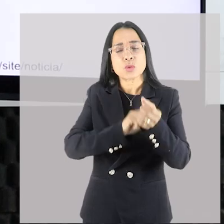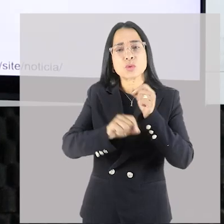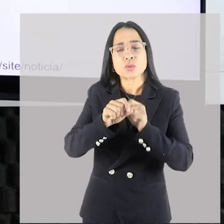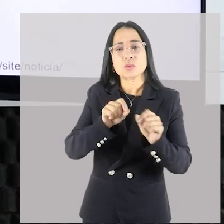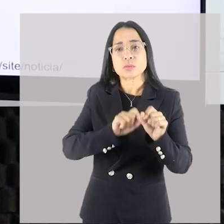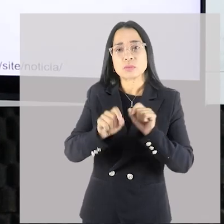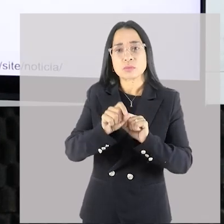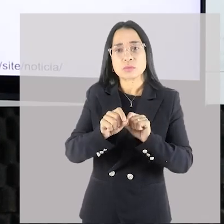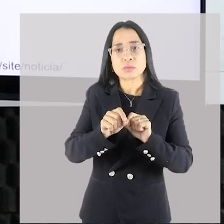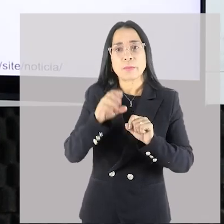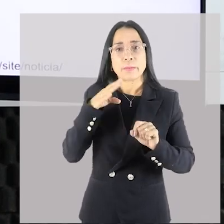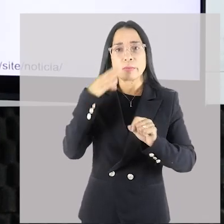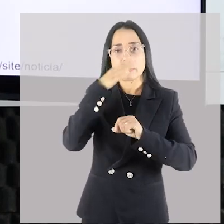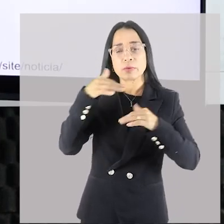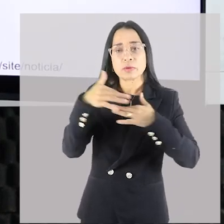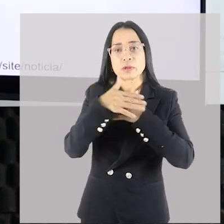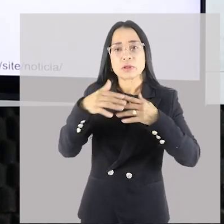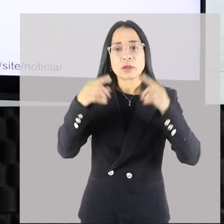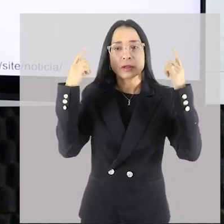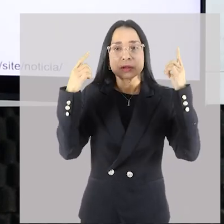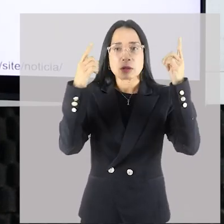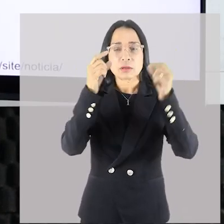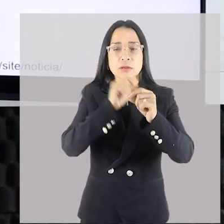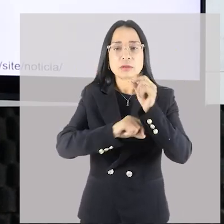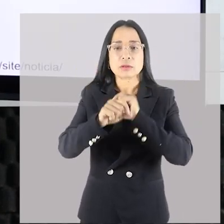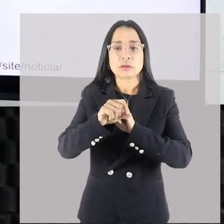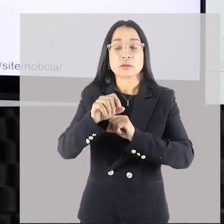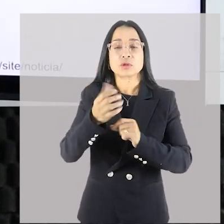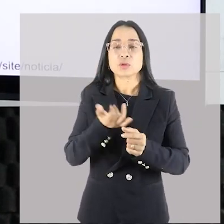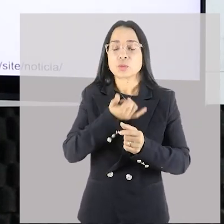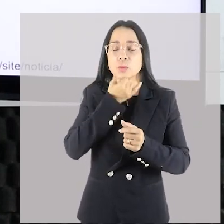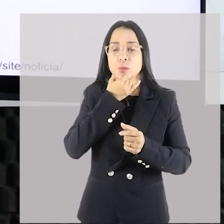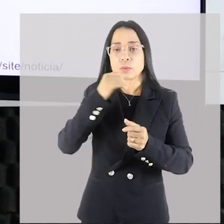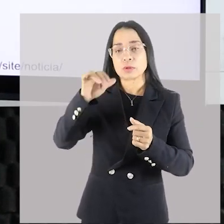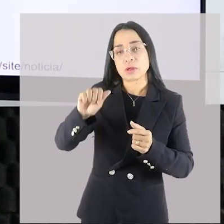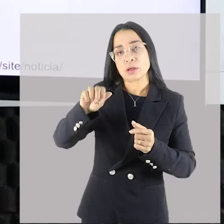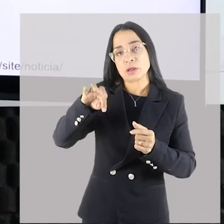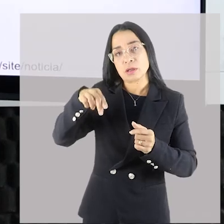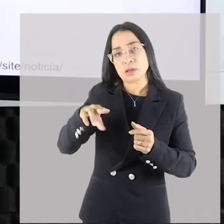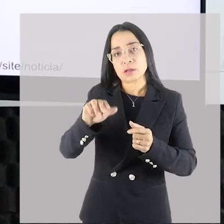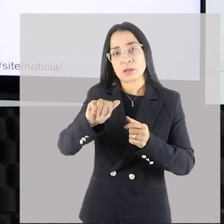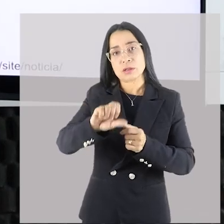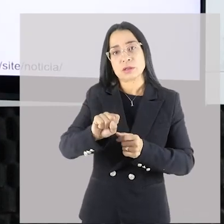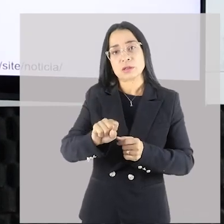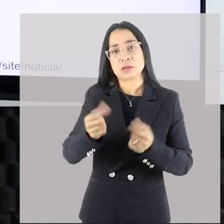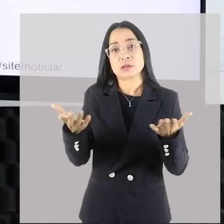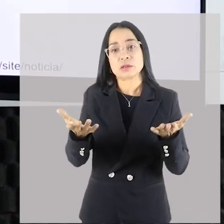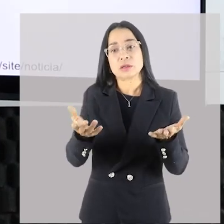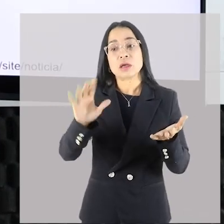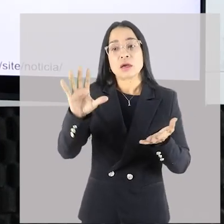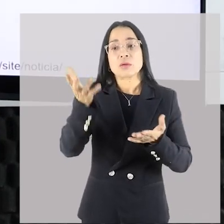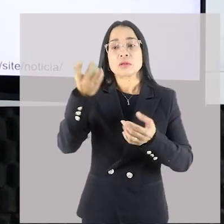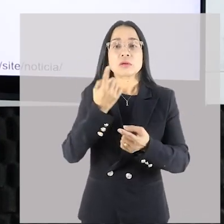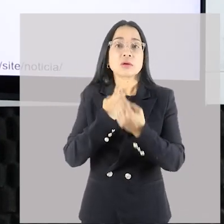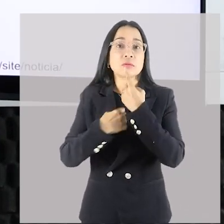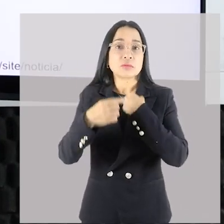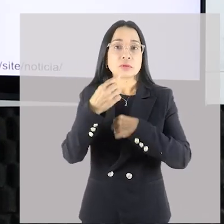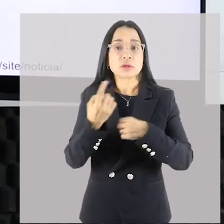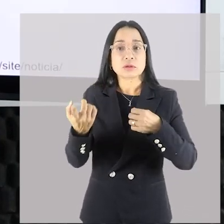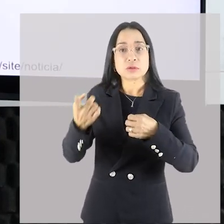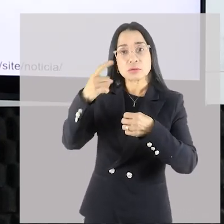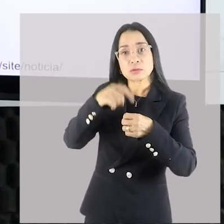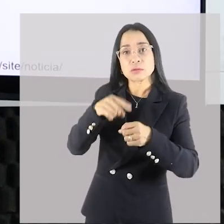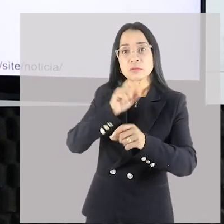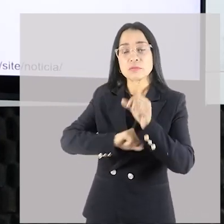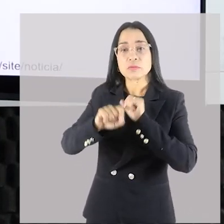isso deu esse gás, essa vontade de reviver esses jogos, de reviver a grandeza que eram